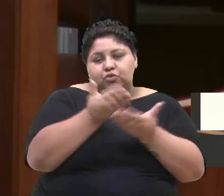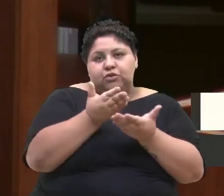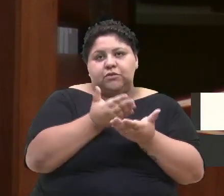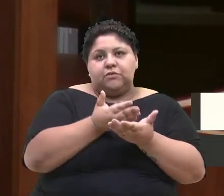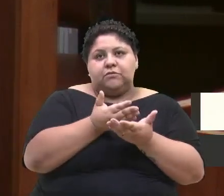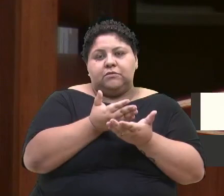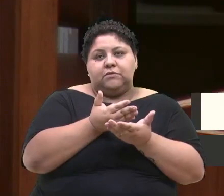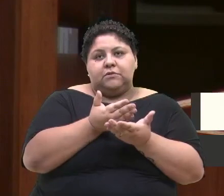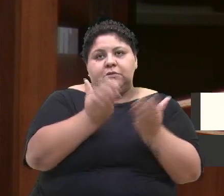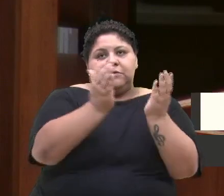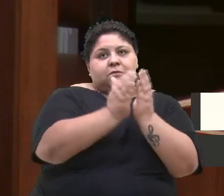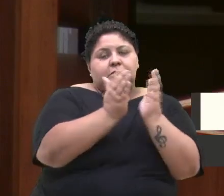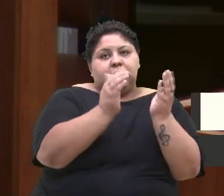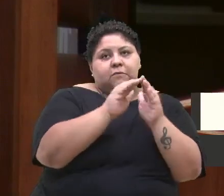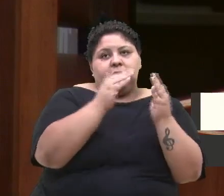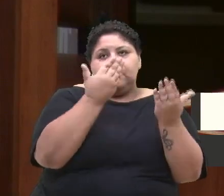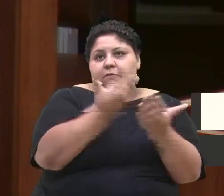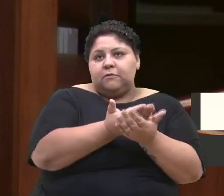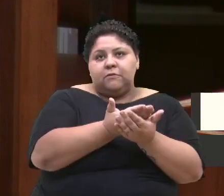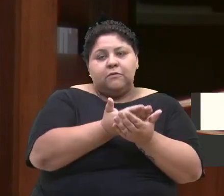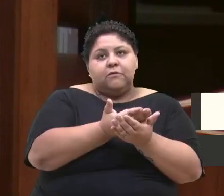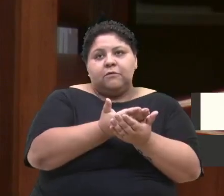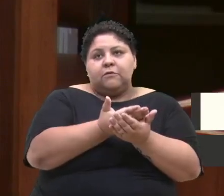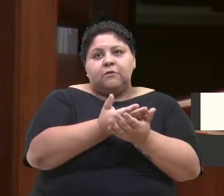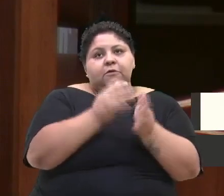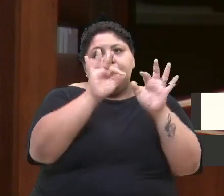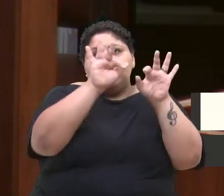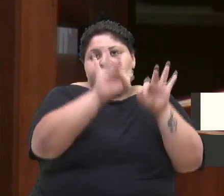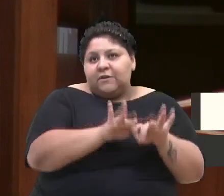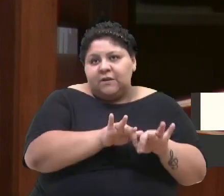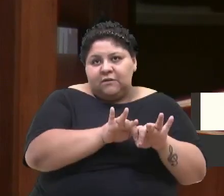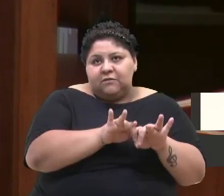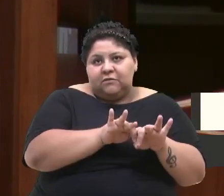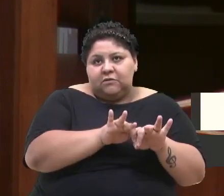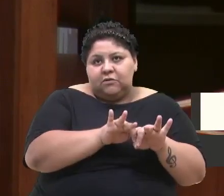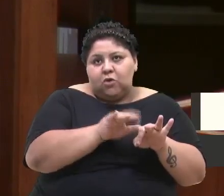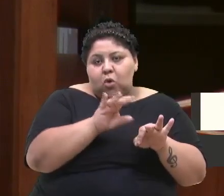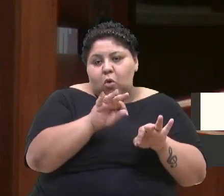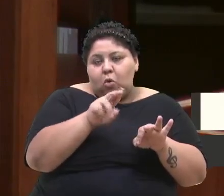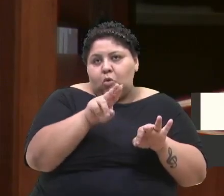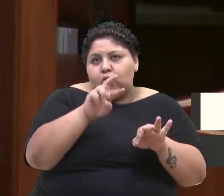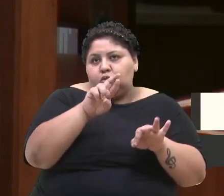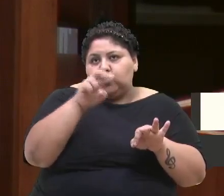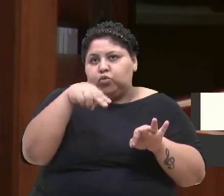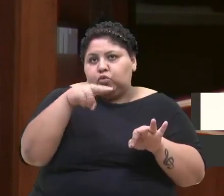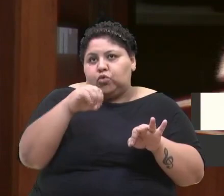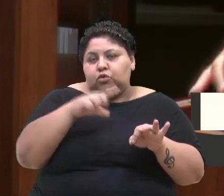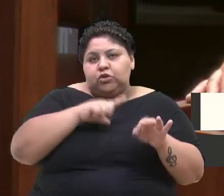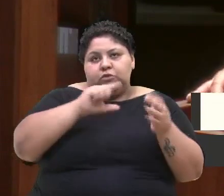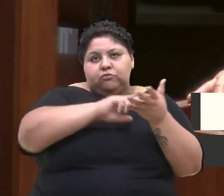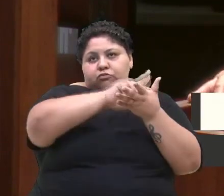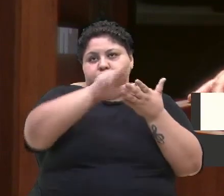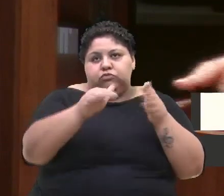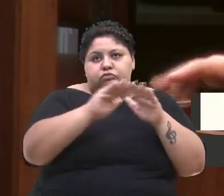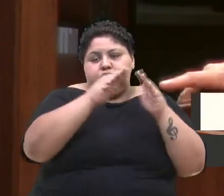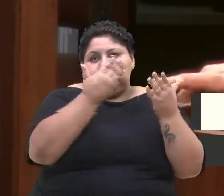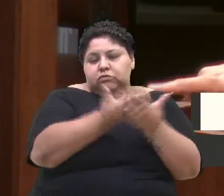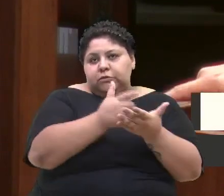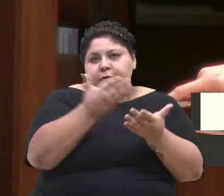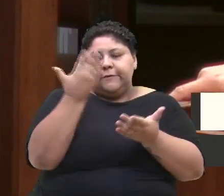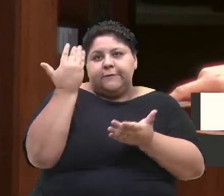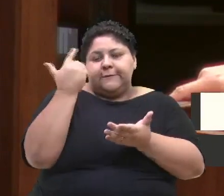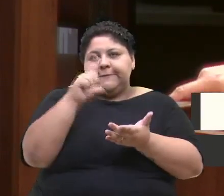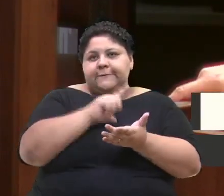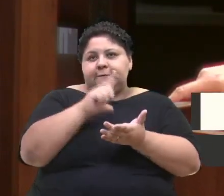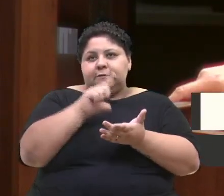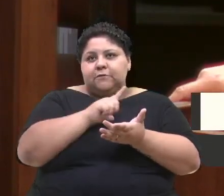em escolas que foram sendo extinguidos os turnos, né? Nós tínhamos várias escolas no passado que tinham